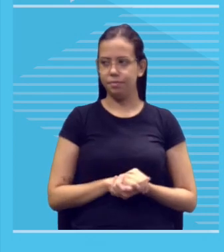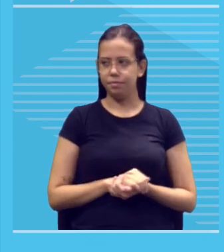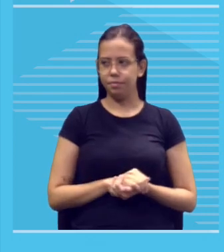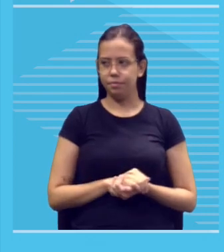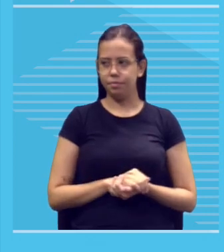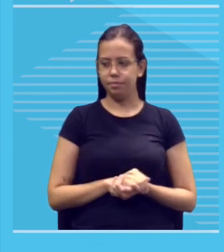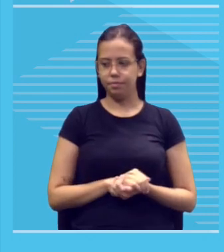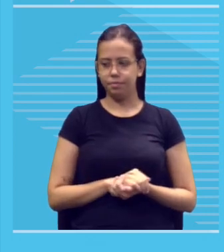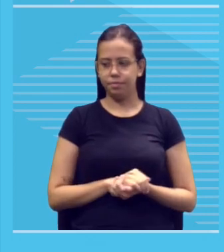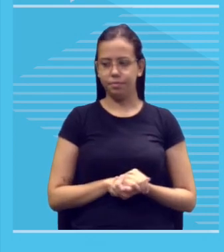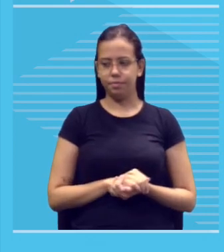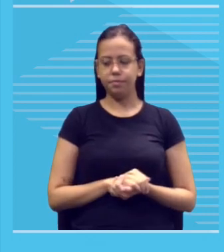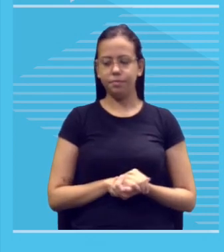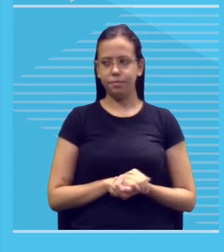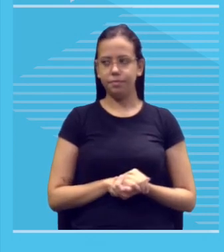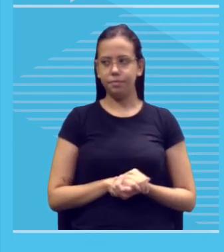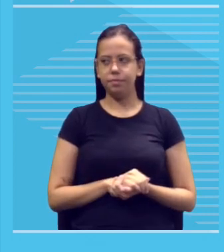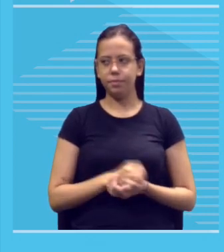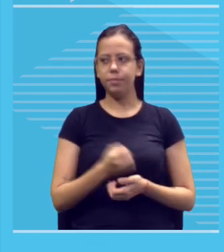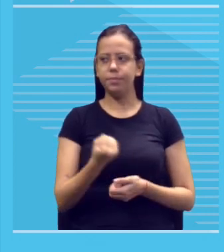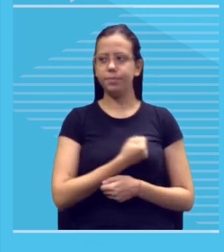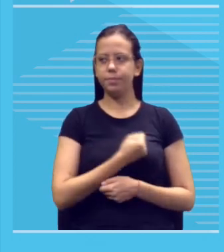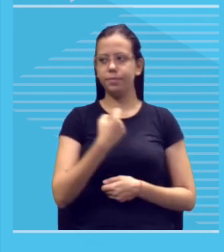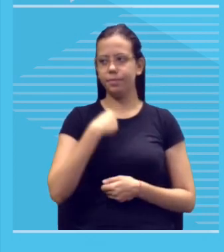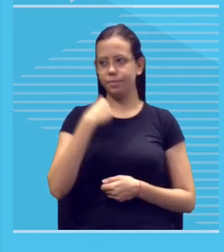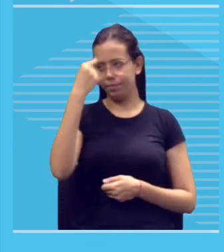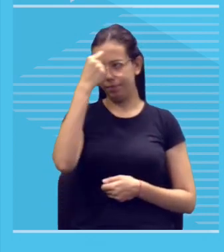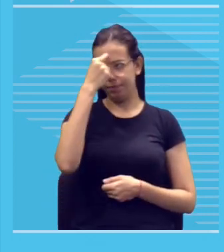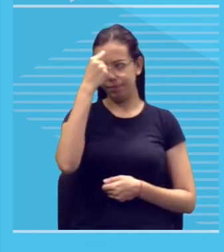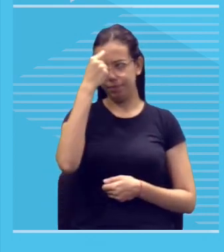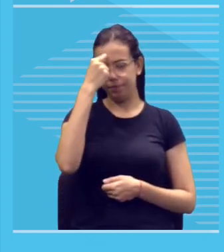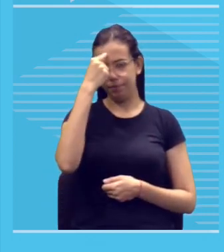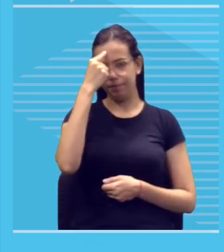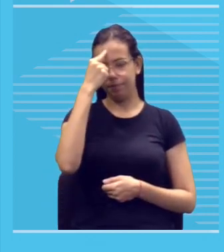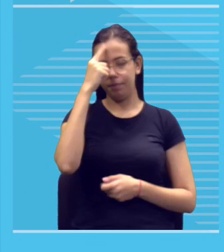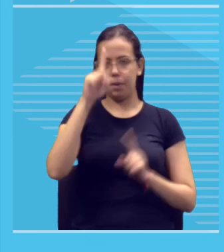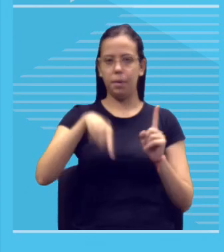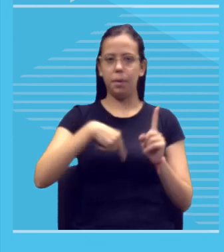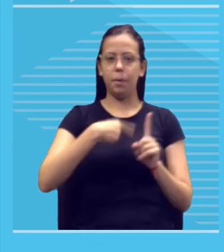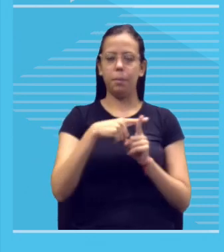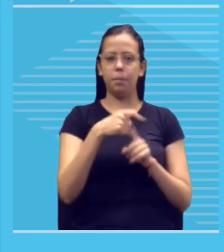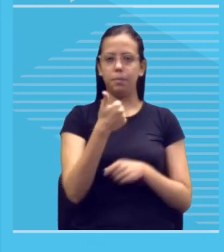o número que eu pensei né somado com 10